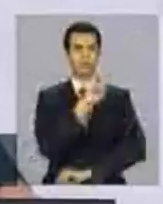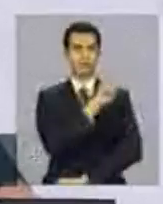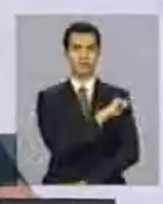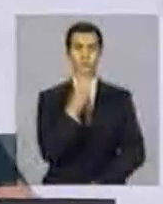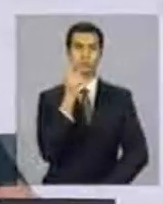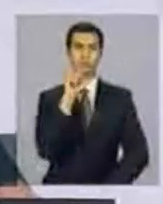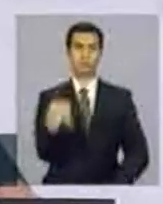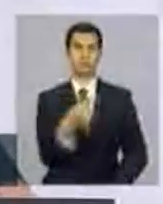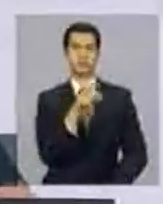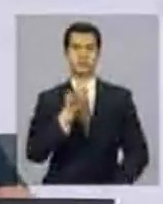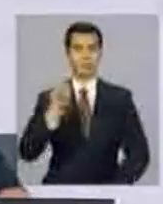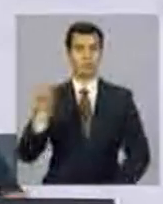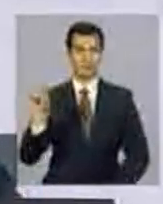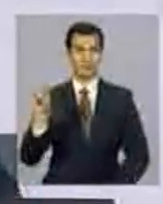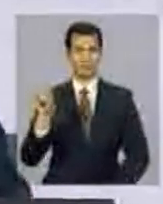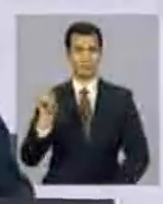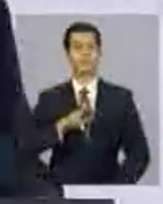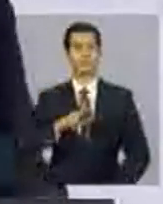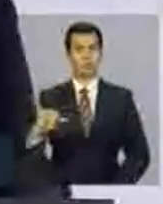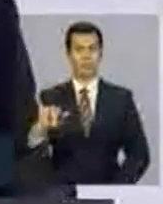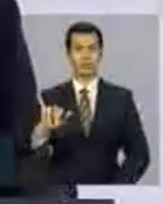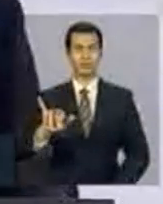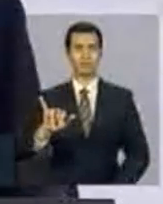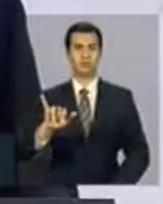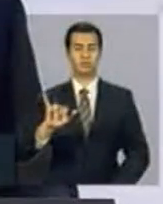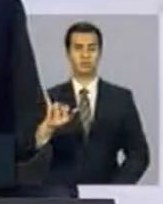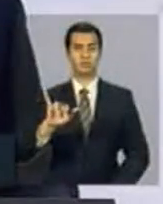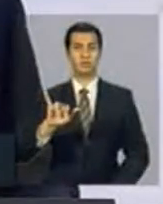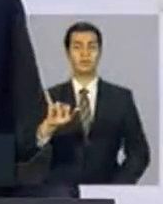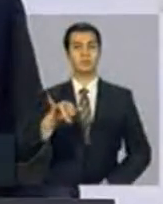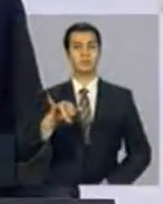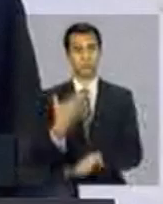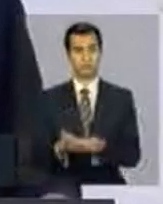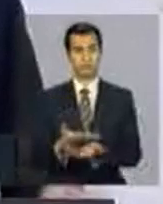1.500 alunos que irão, no caso